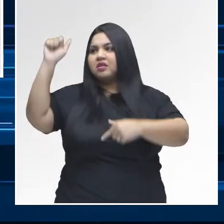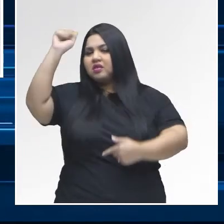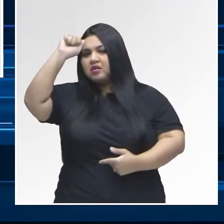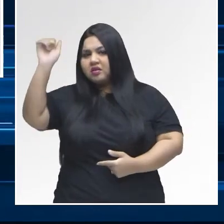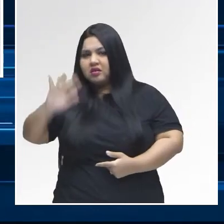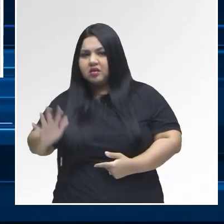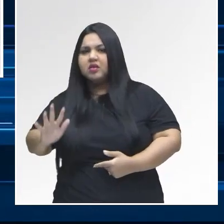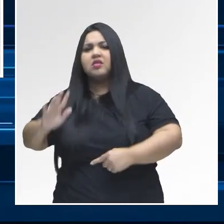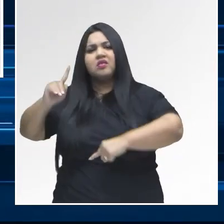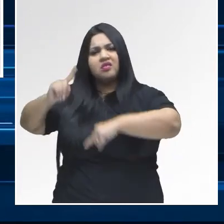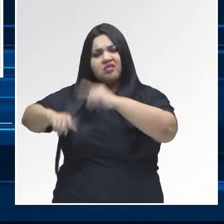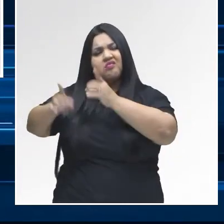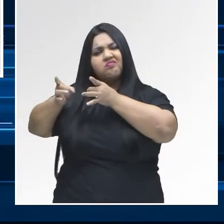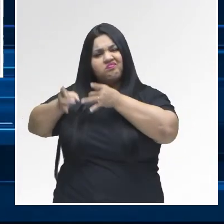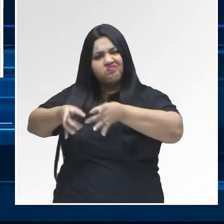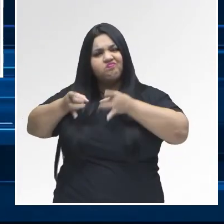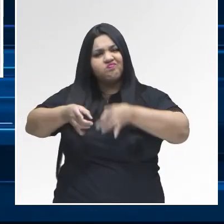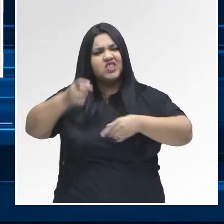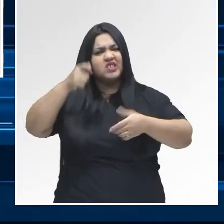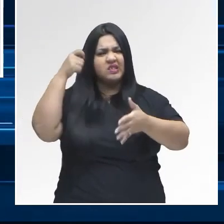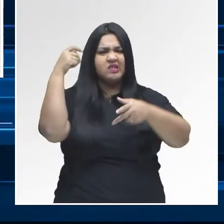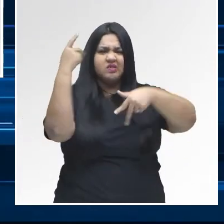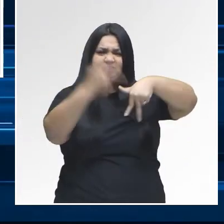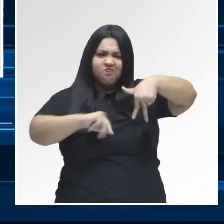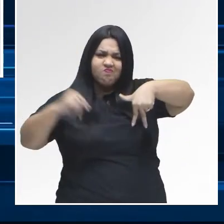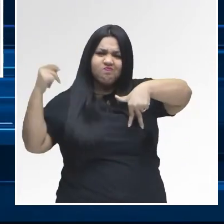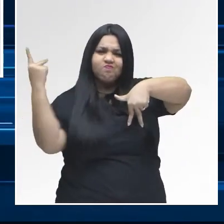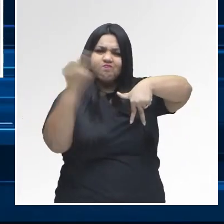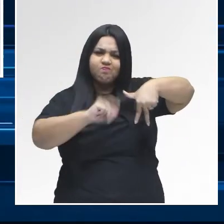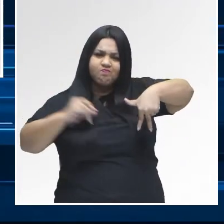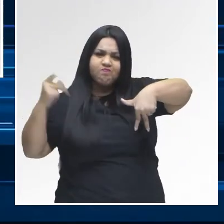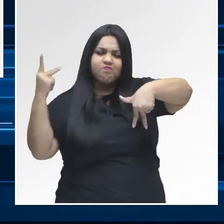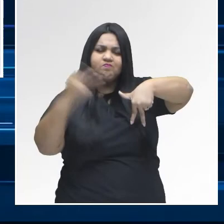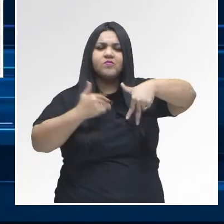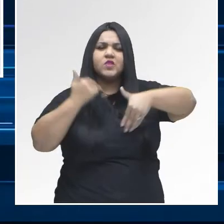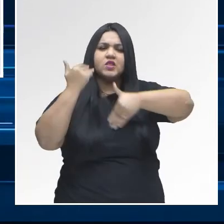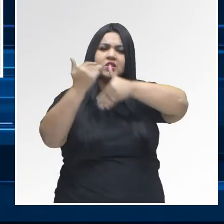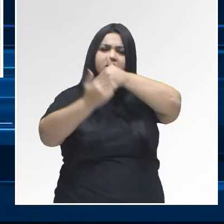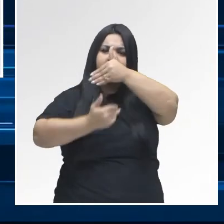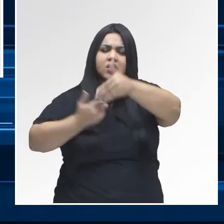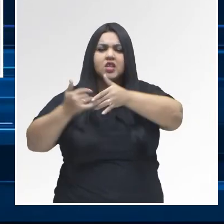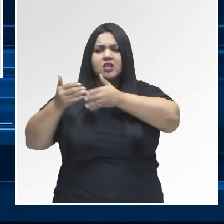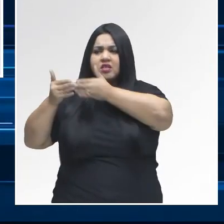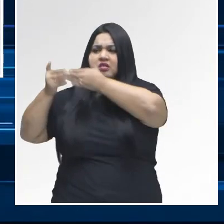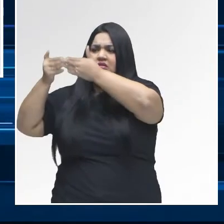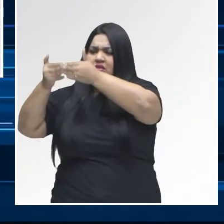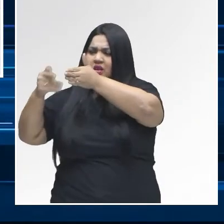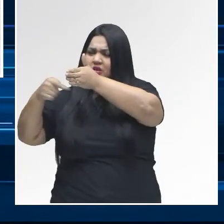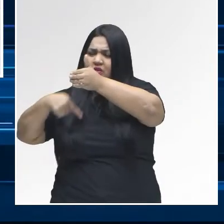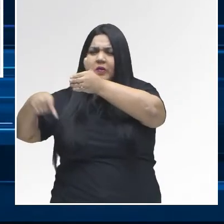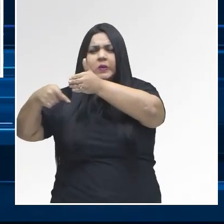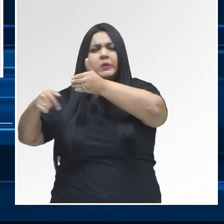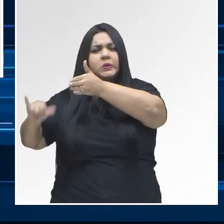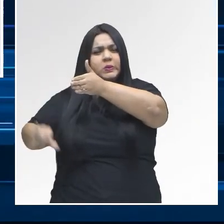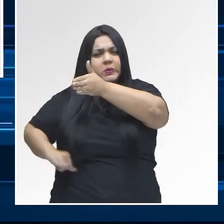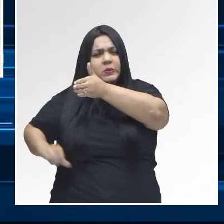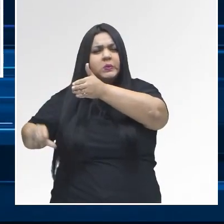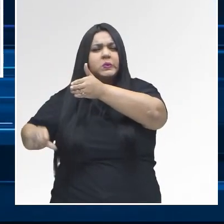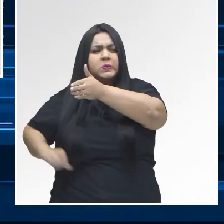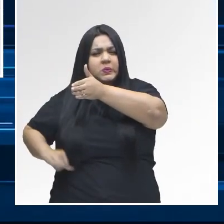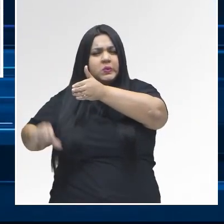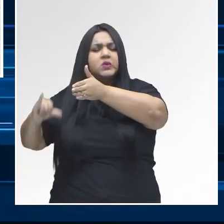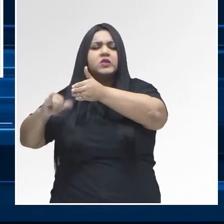como objetos, vendidas, que apanharam, que sofreram no processo de travessia, mas que deixaram suas